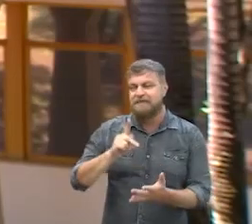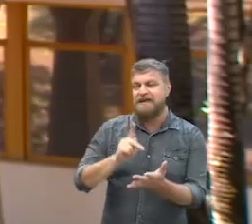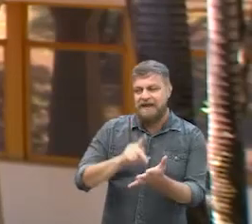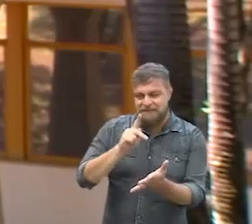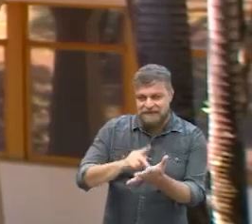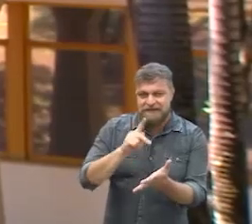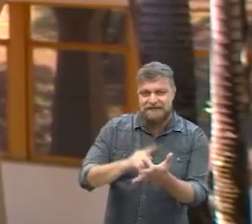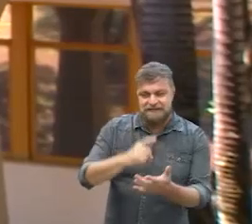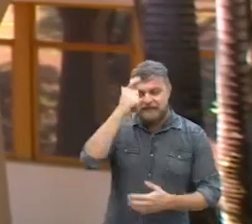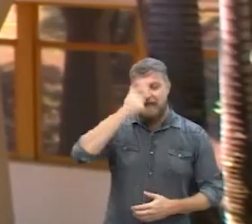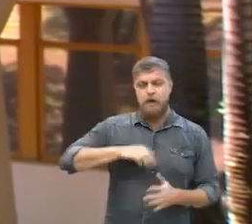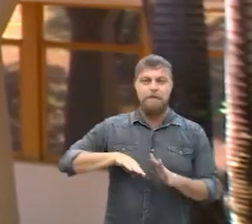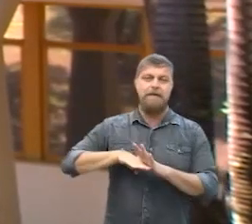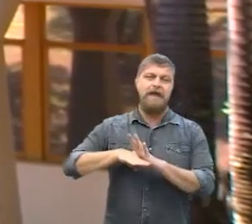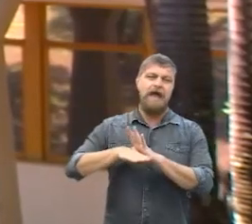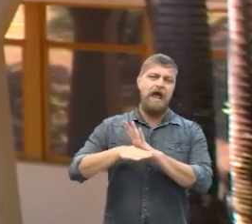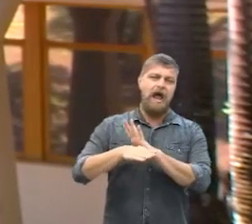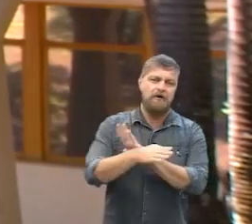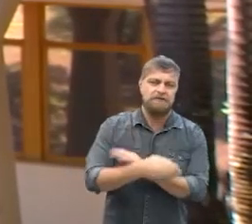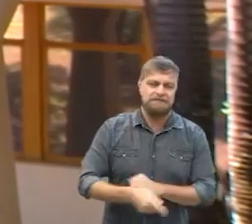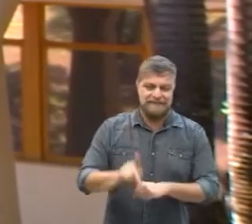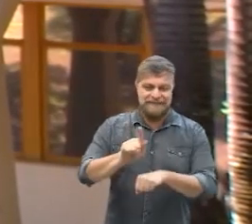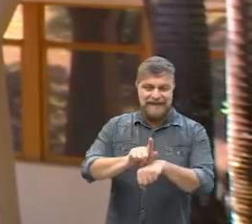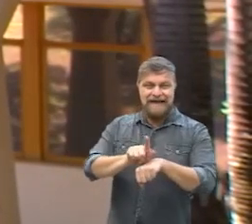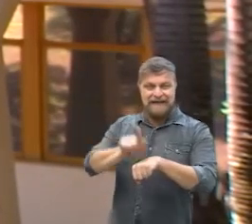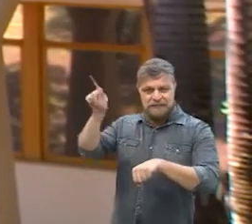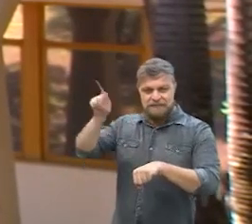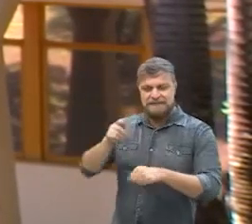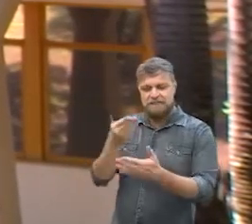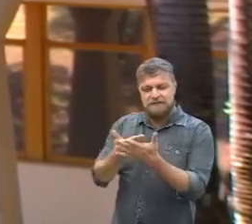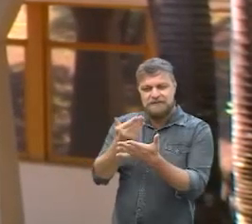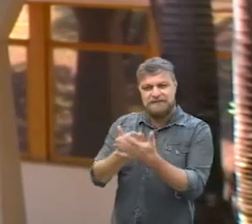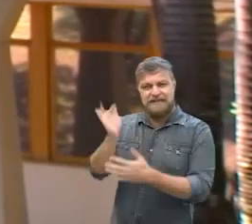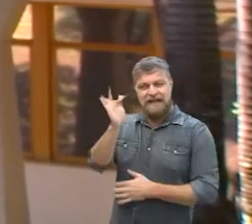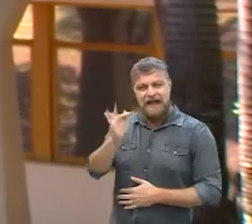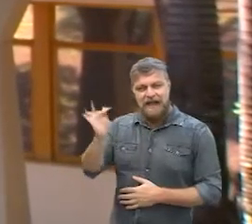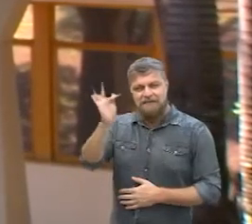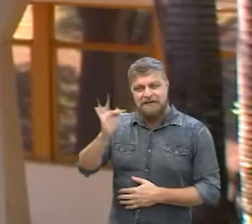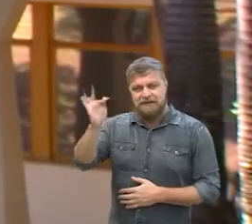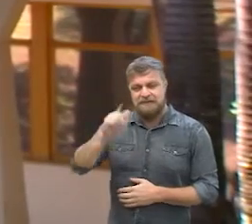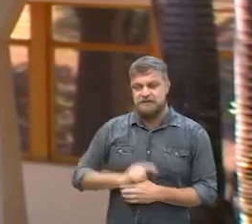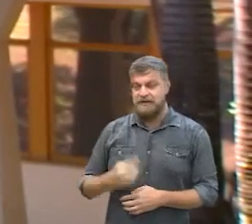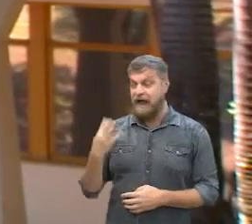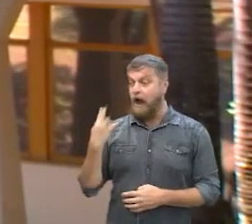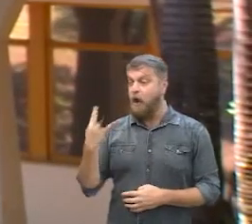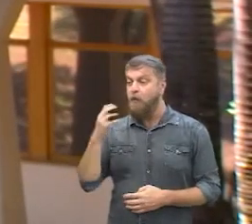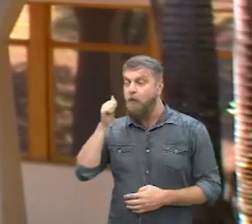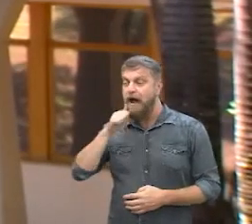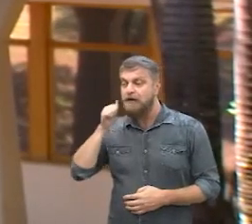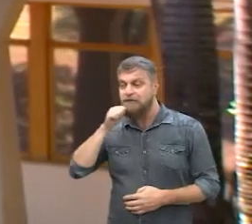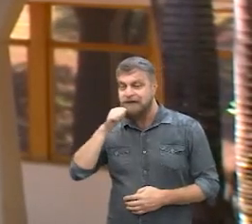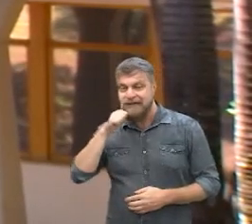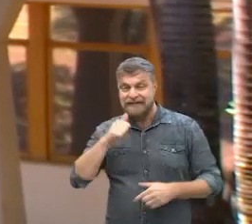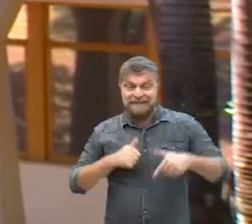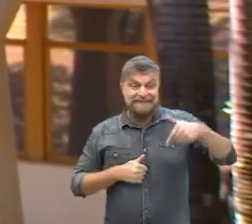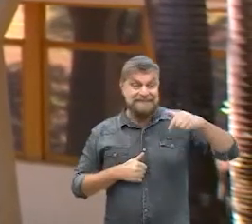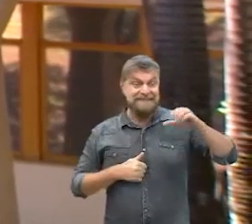realidade que eu me acostumei desde a própria graduação, desde a própria faculdade. Entramos 4 mulheres num grupo de 70